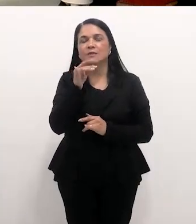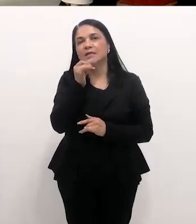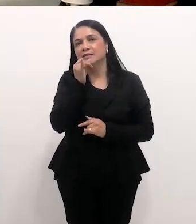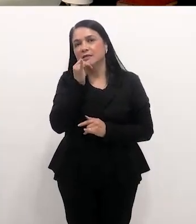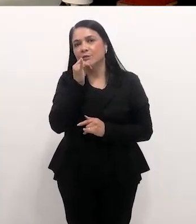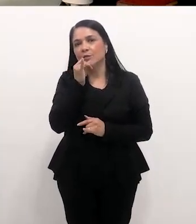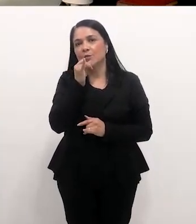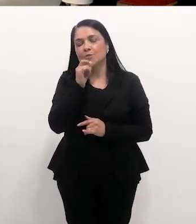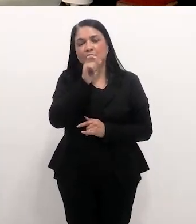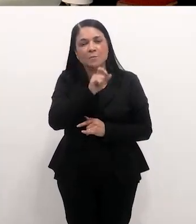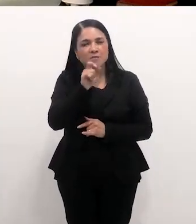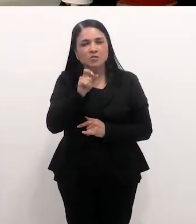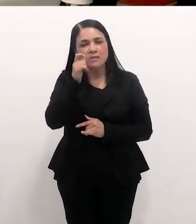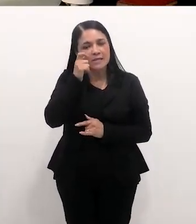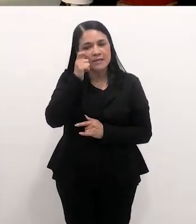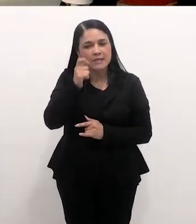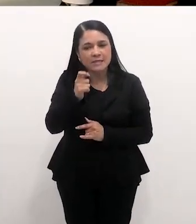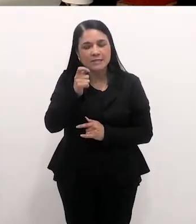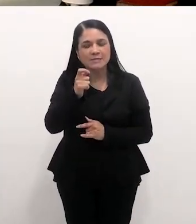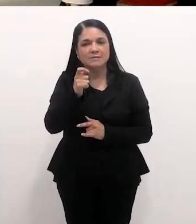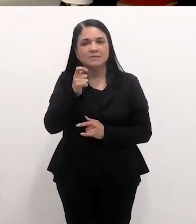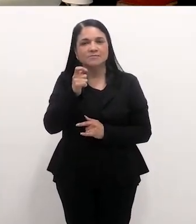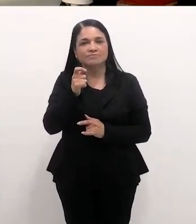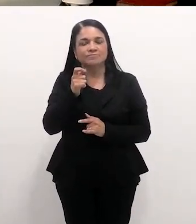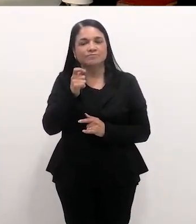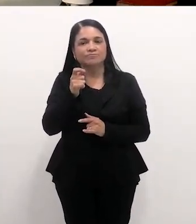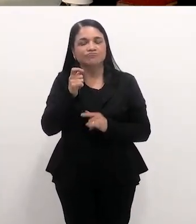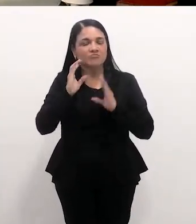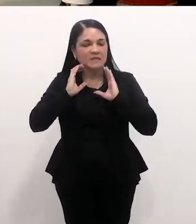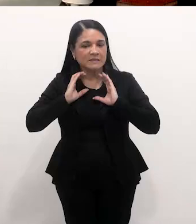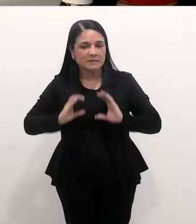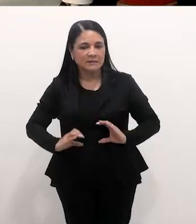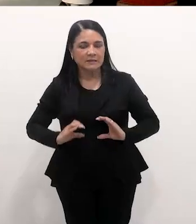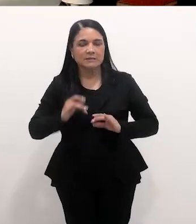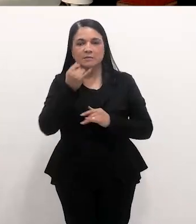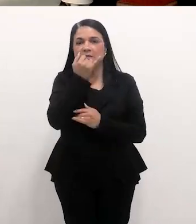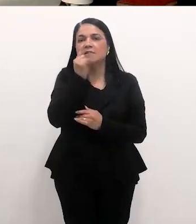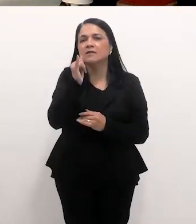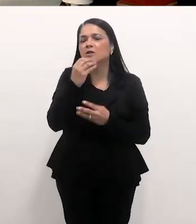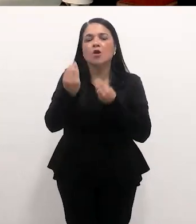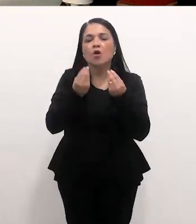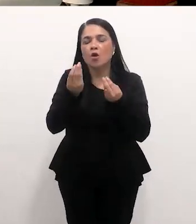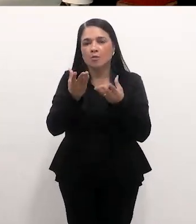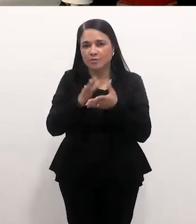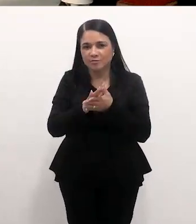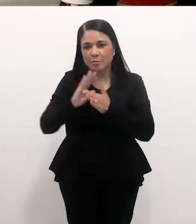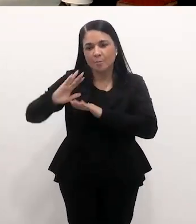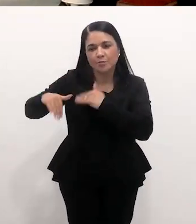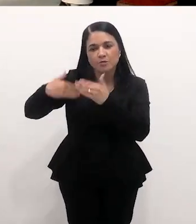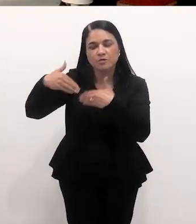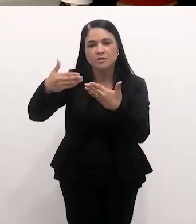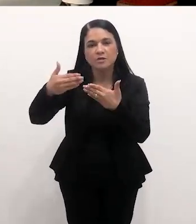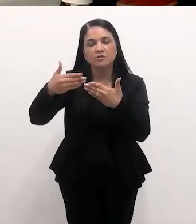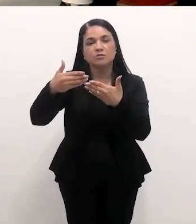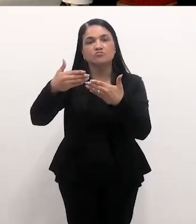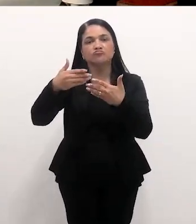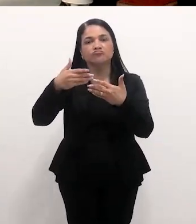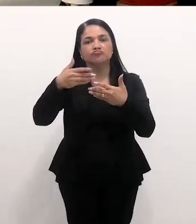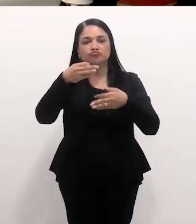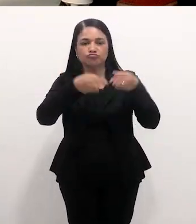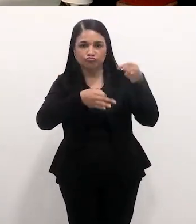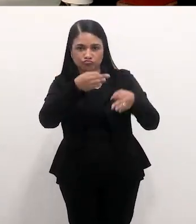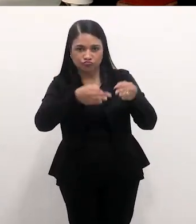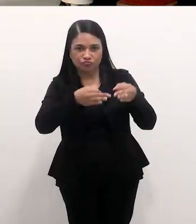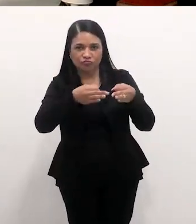italiana, por exemplo, para alguém que tenha interesse em recuperar a sua origem e buscar esse reconhecimento.